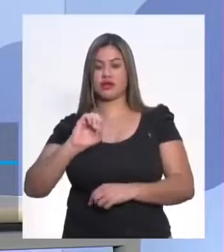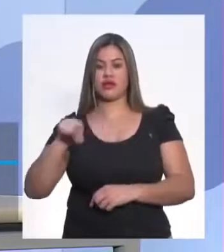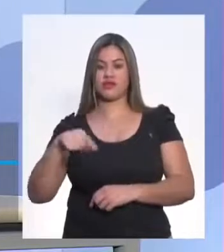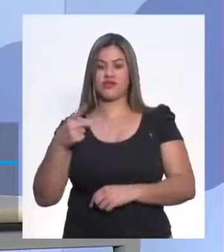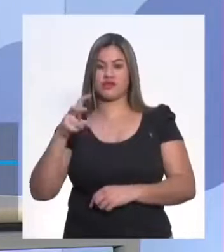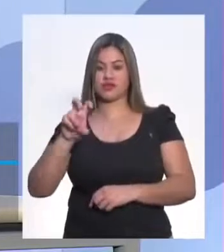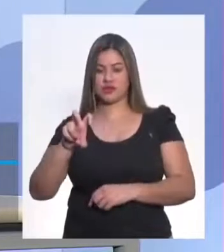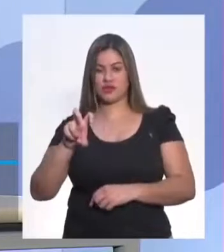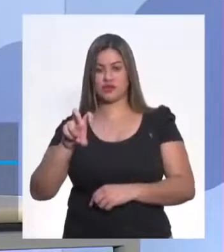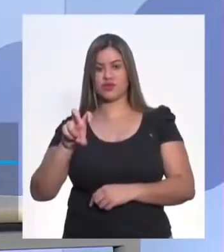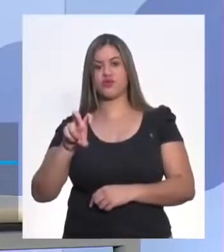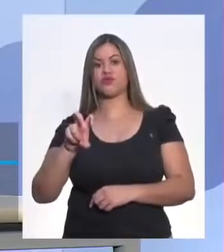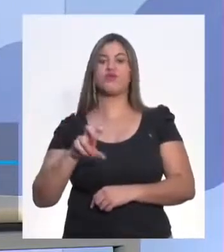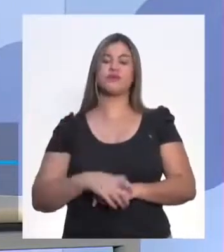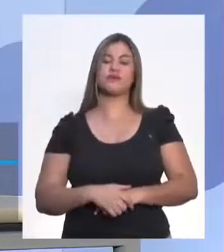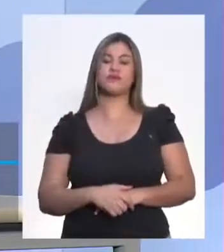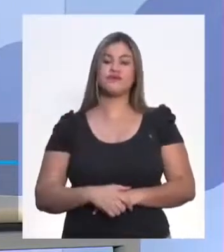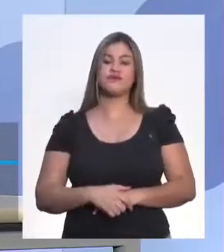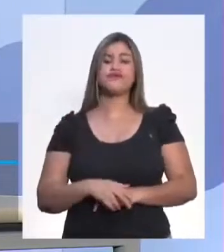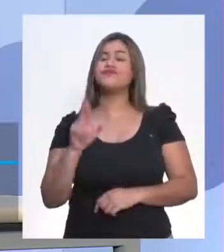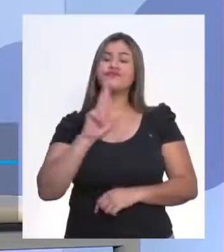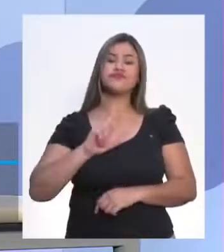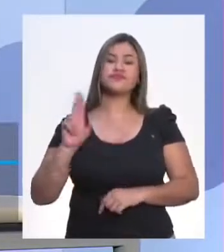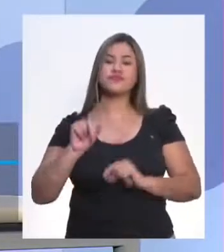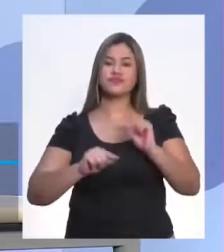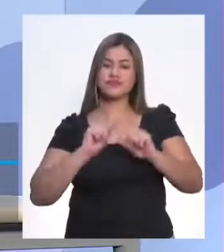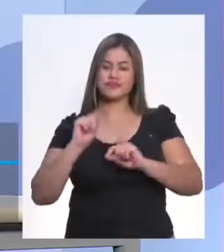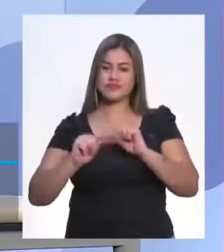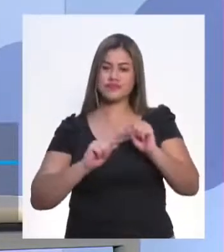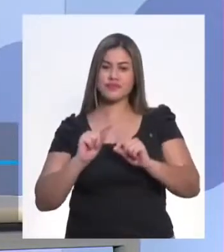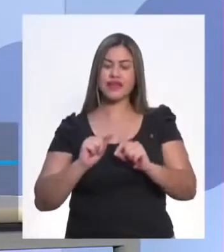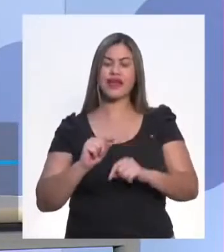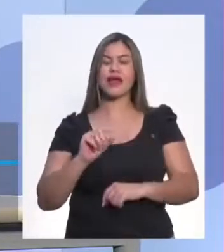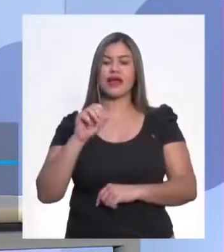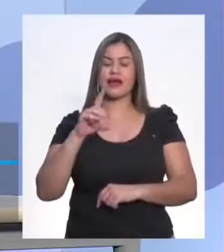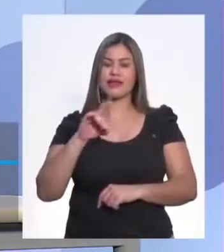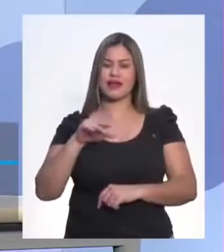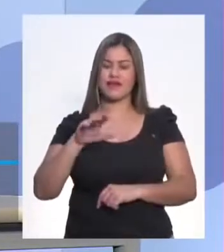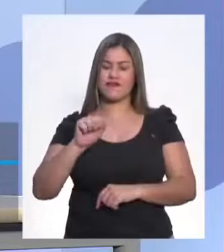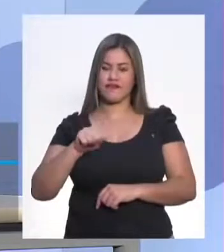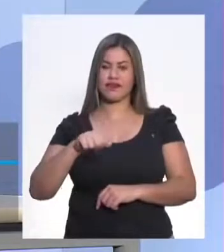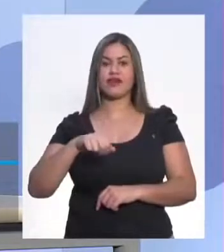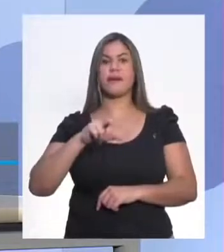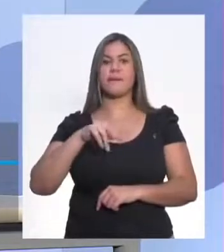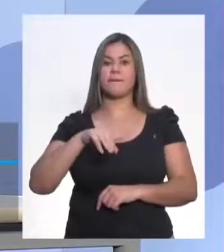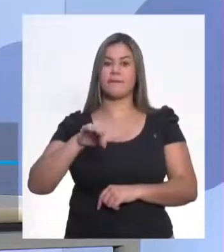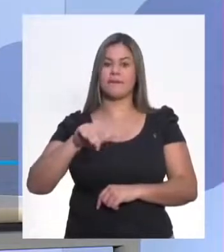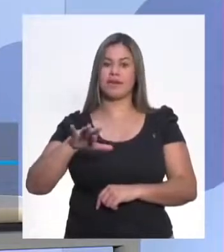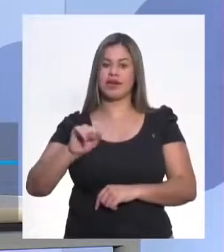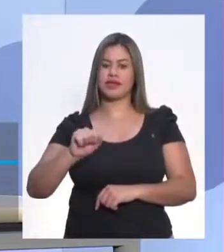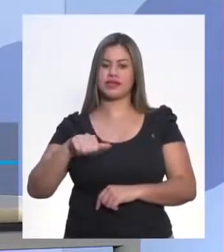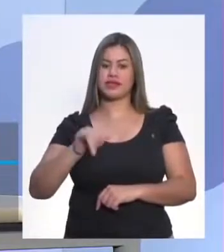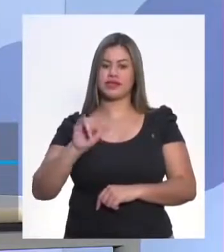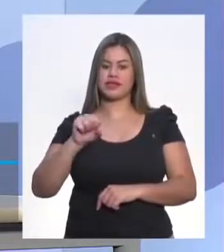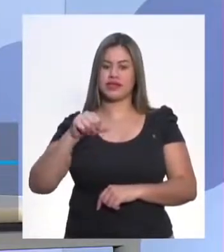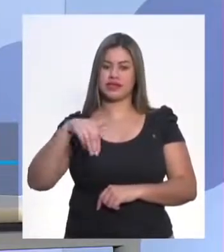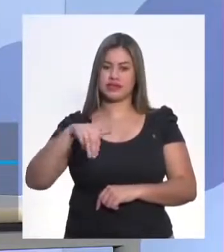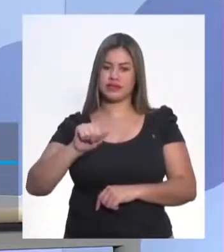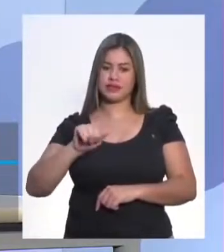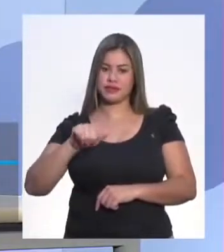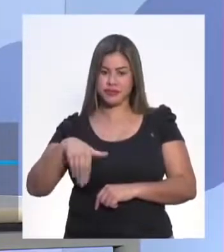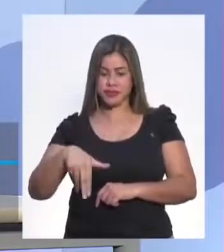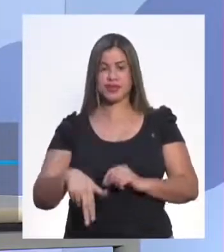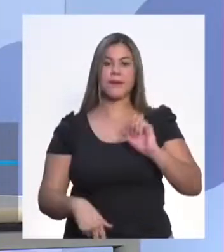ou no caso, 25 centésimos. Quem falou isso, por exemplo, foi o Davi, a Maria Luísa, o Lucas, a Yasmin, a Bianca,